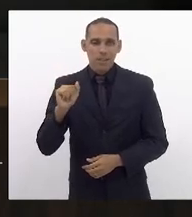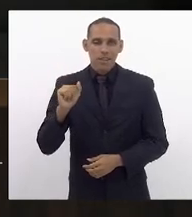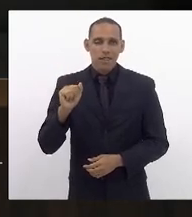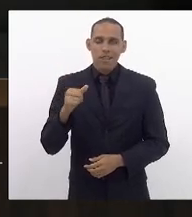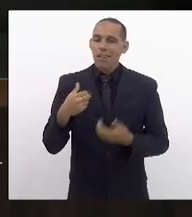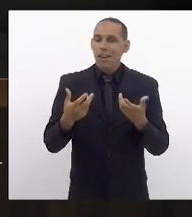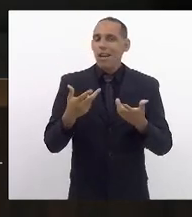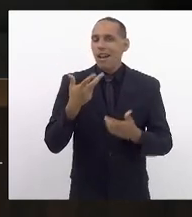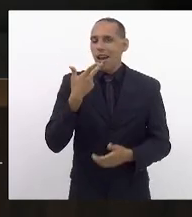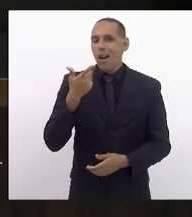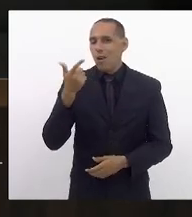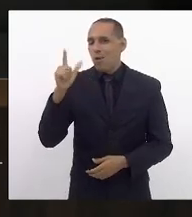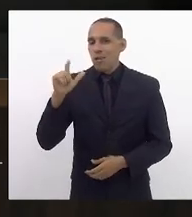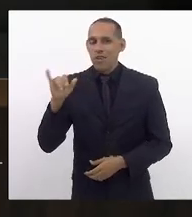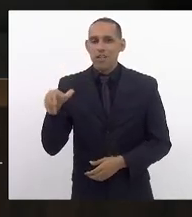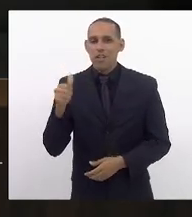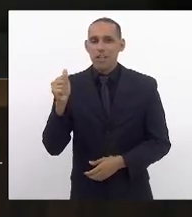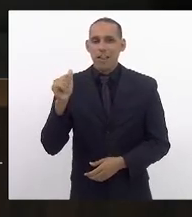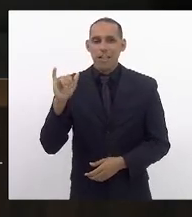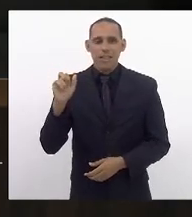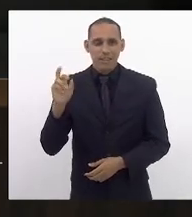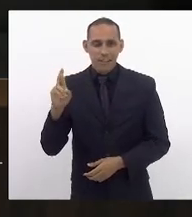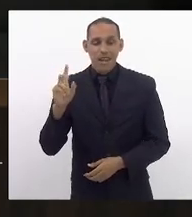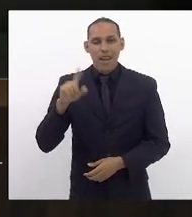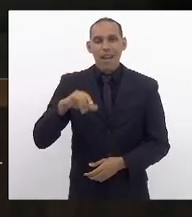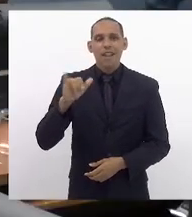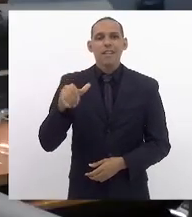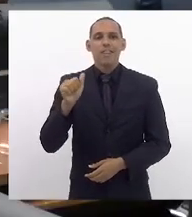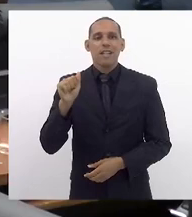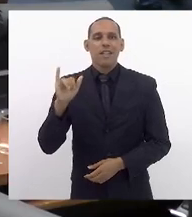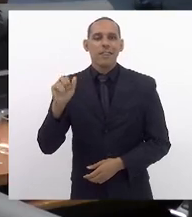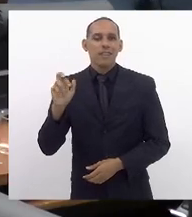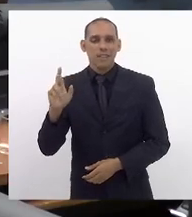Júnior. Jairi Oliveira.